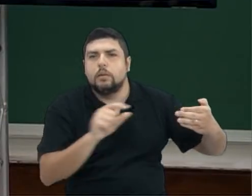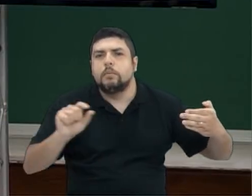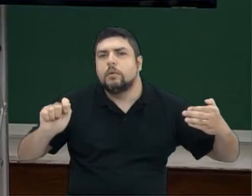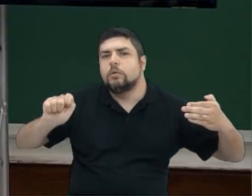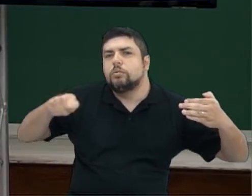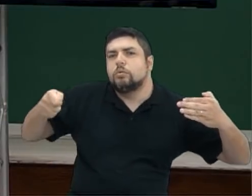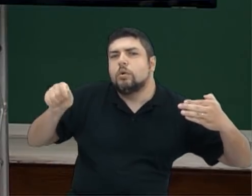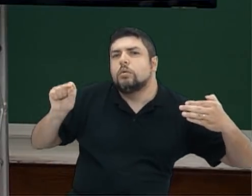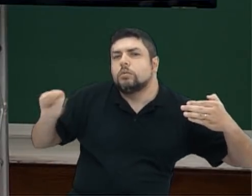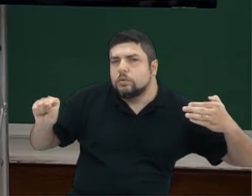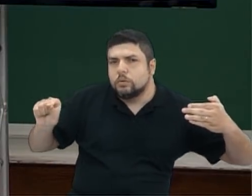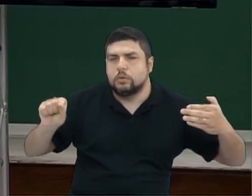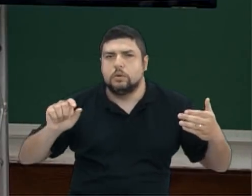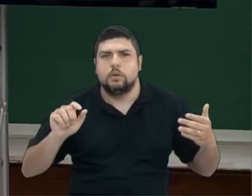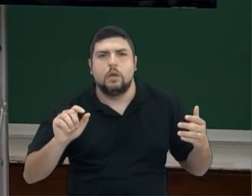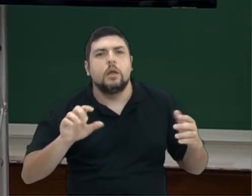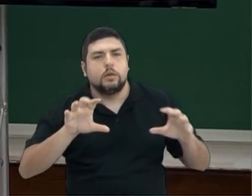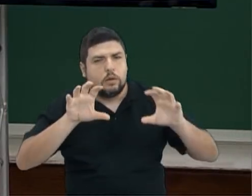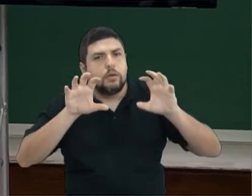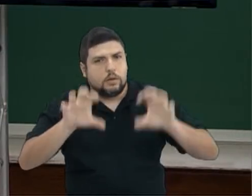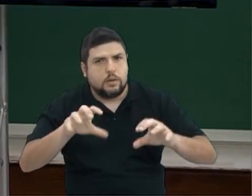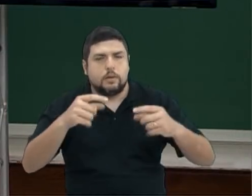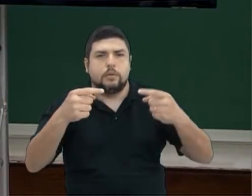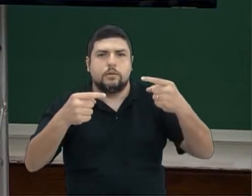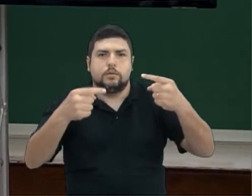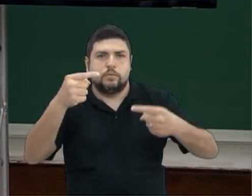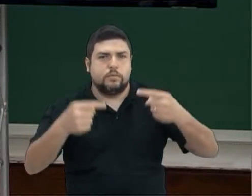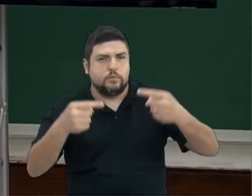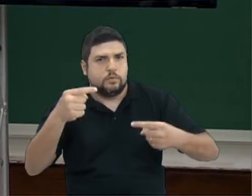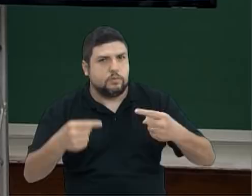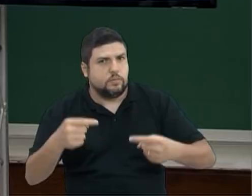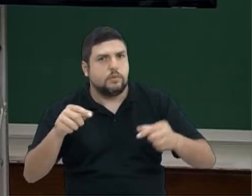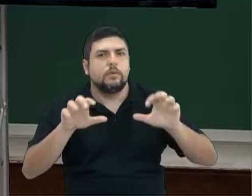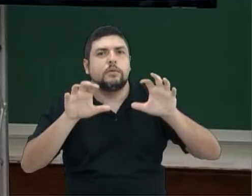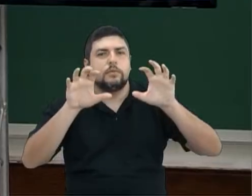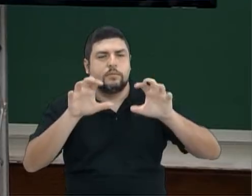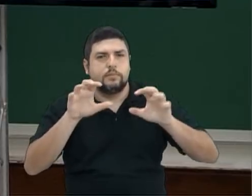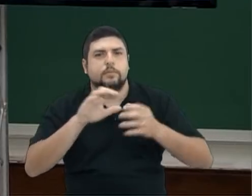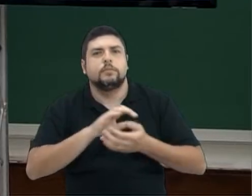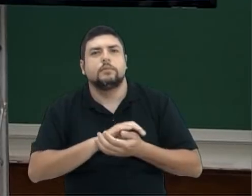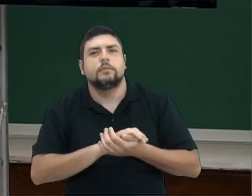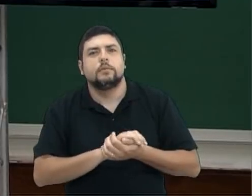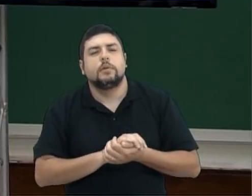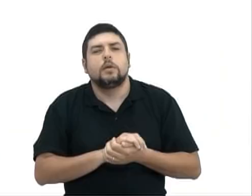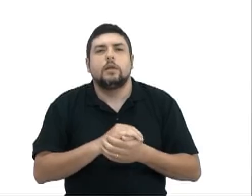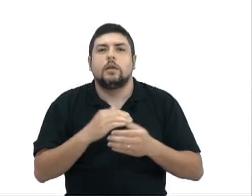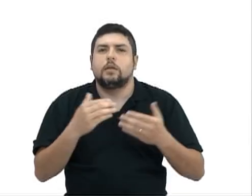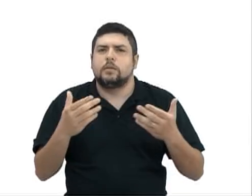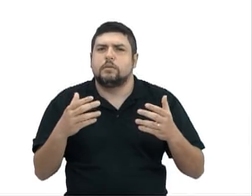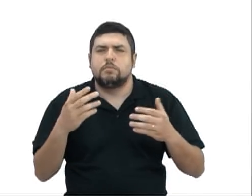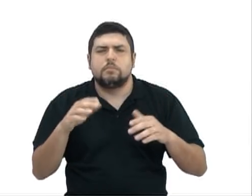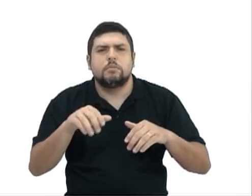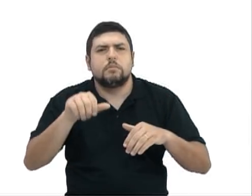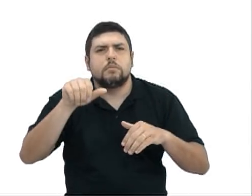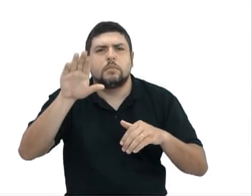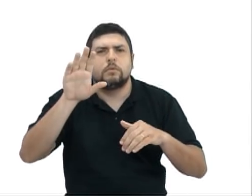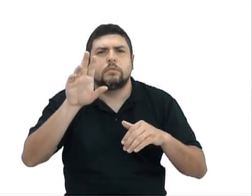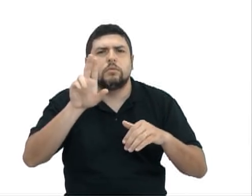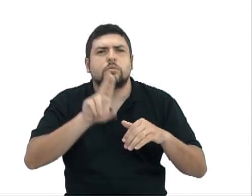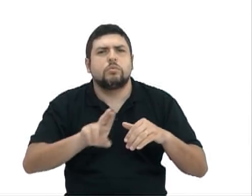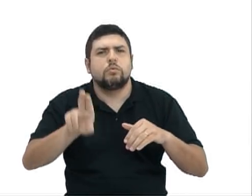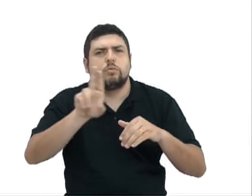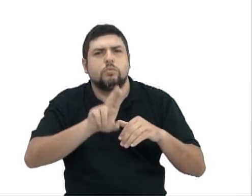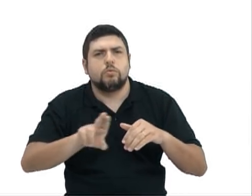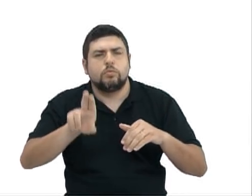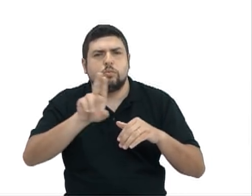Está claro? Então, os pronomes pessoais, eles se referem às três pessoas do discurso. São os mais comuns, que nós usamos no